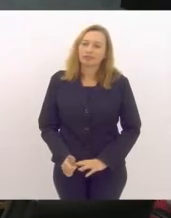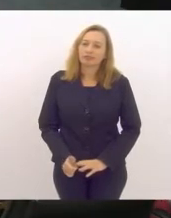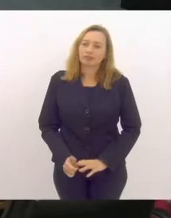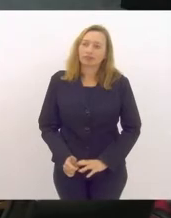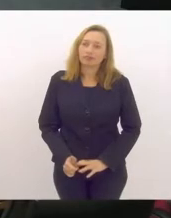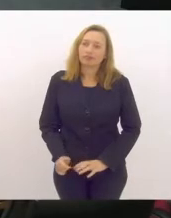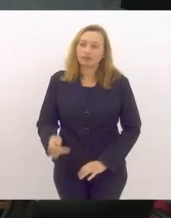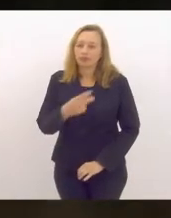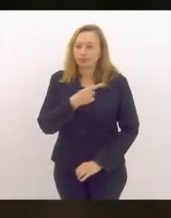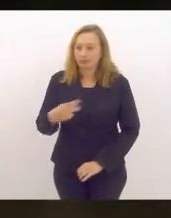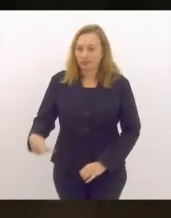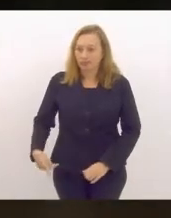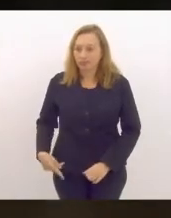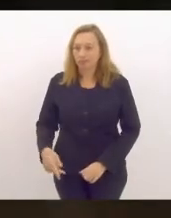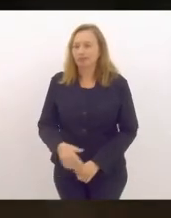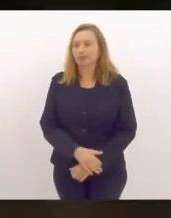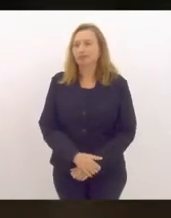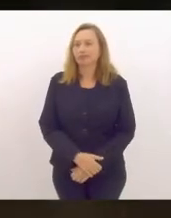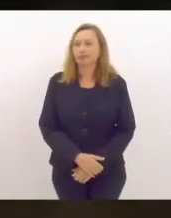Presidente,